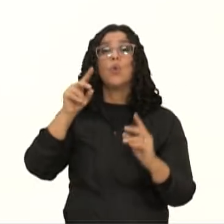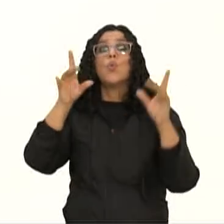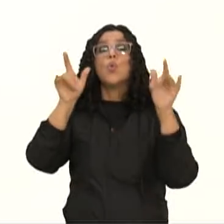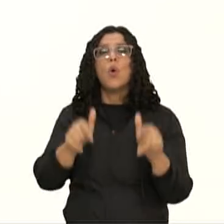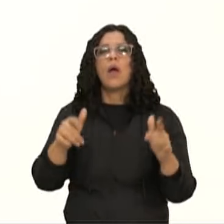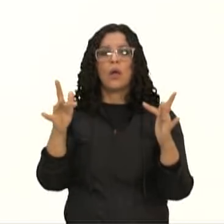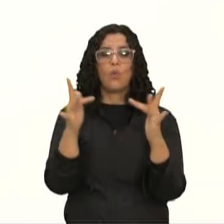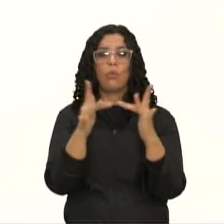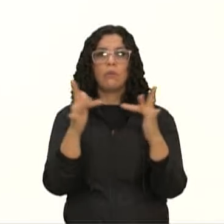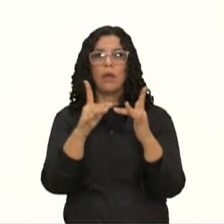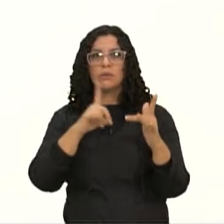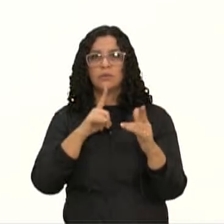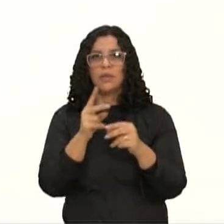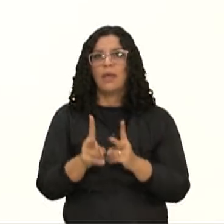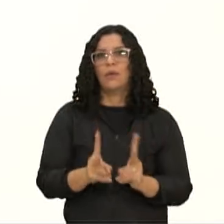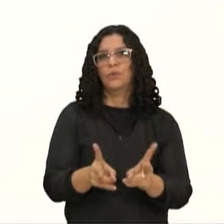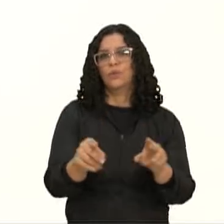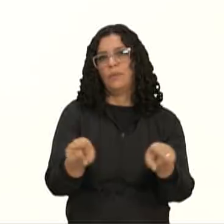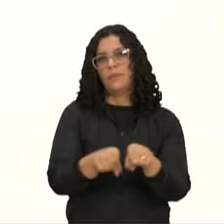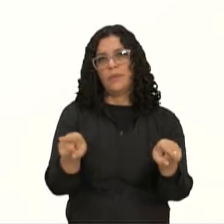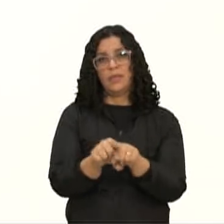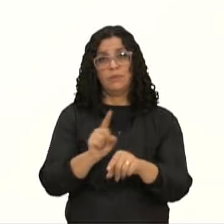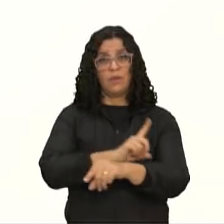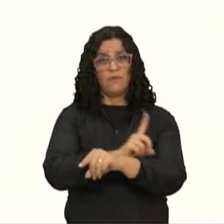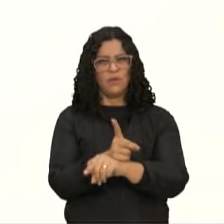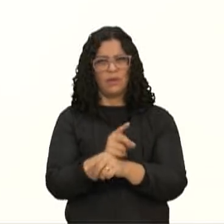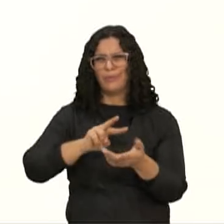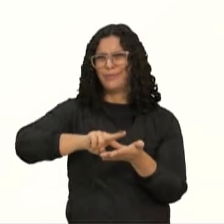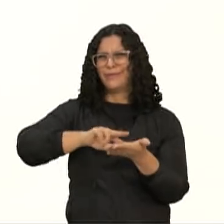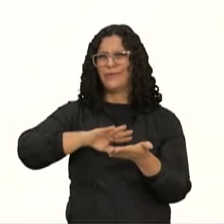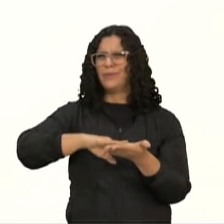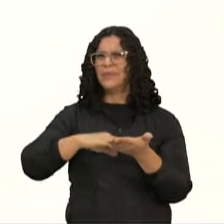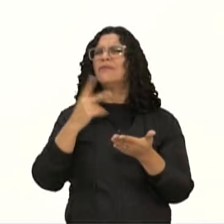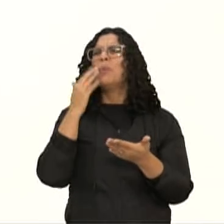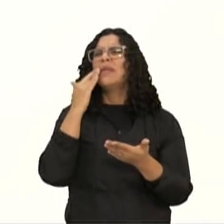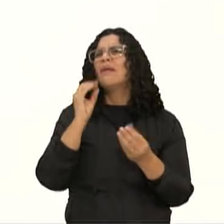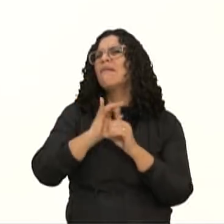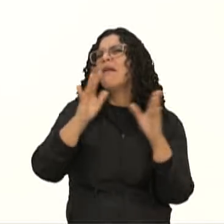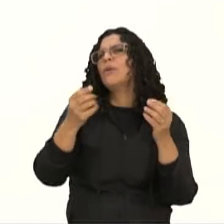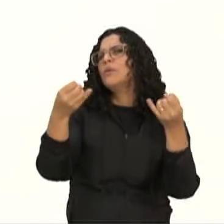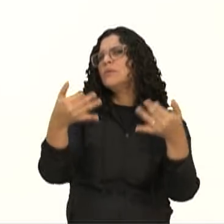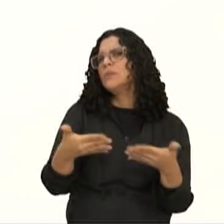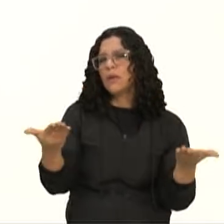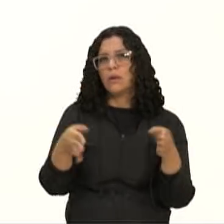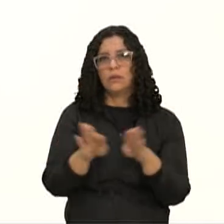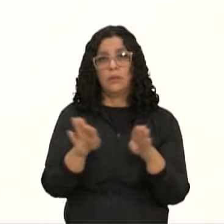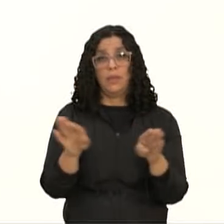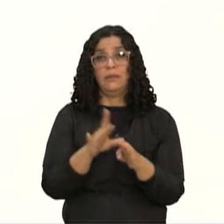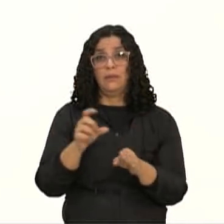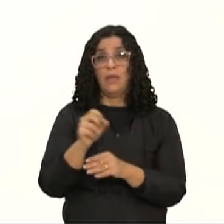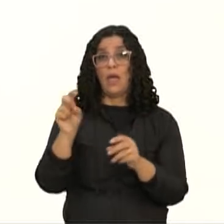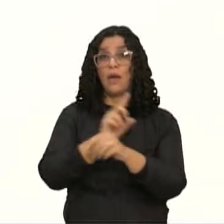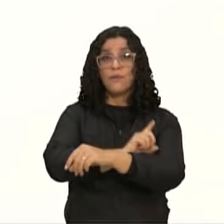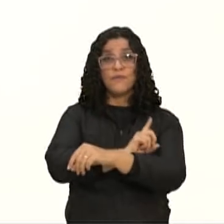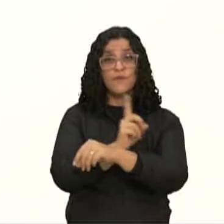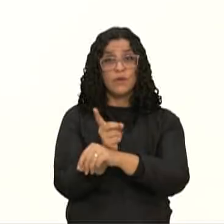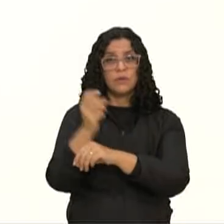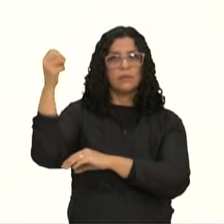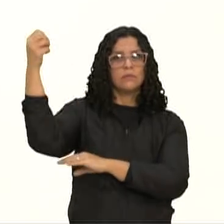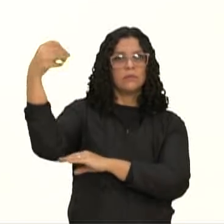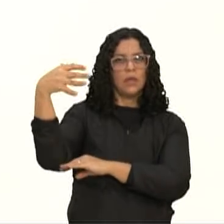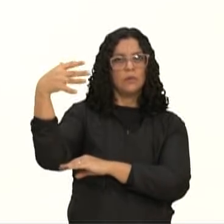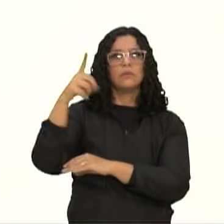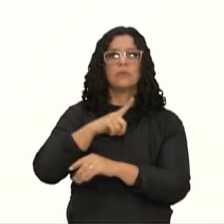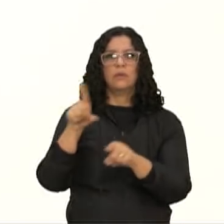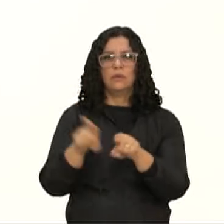incidência é constante. Tá, vamos traduzir isso que foi trabalhado ali. Temos a velocidade da luz, certo? Então vai